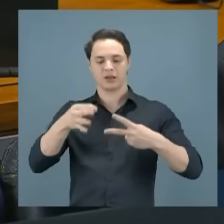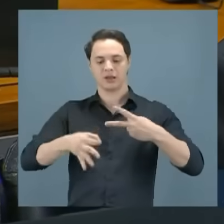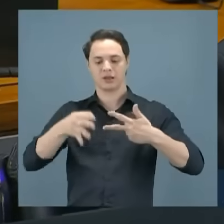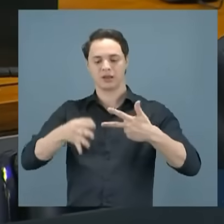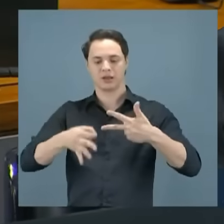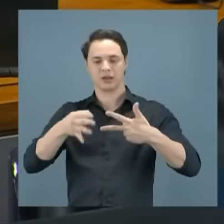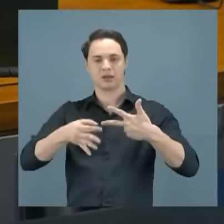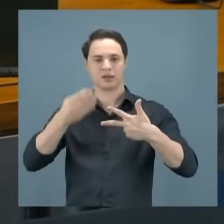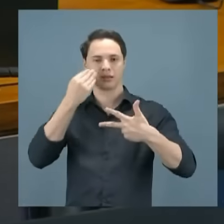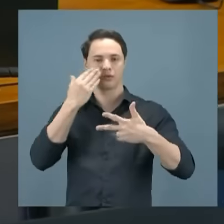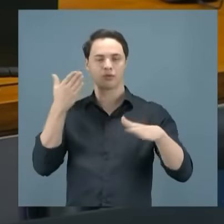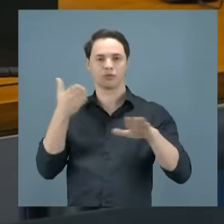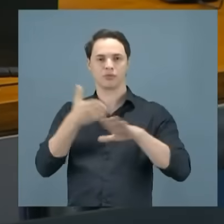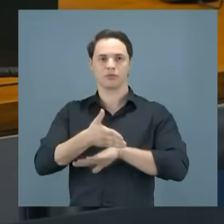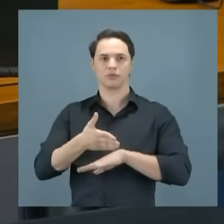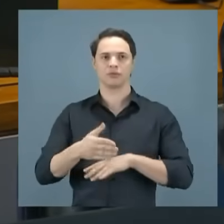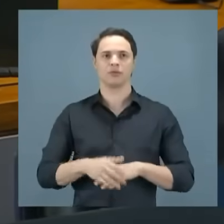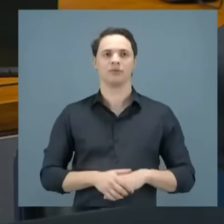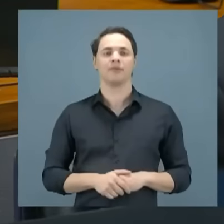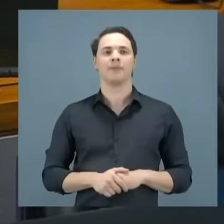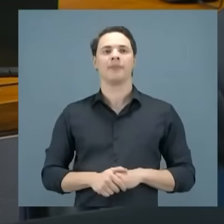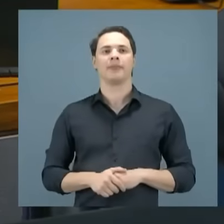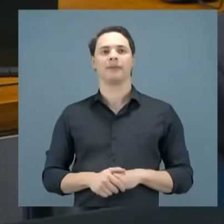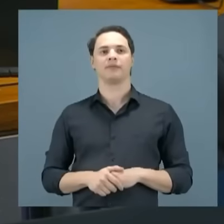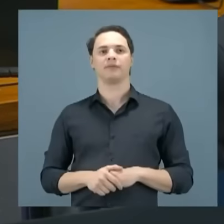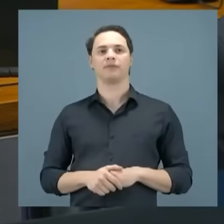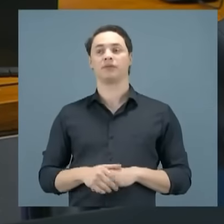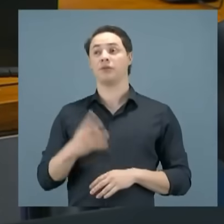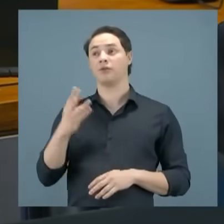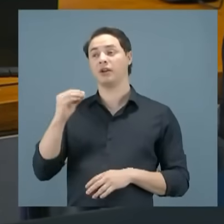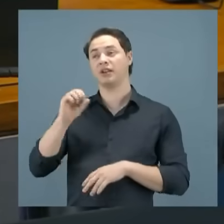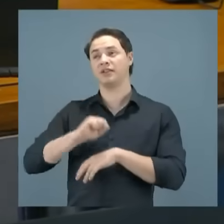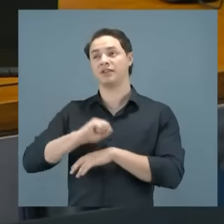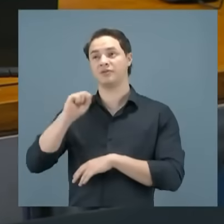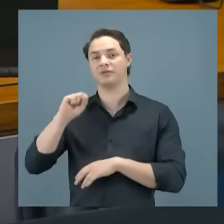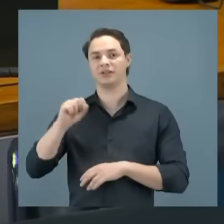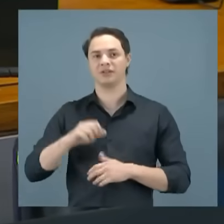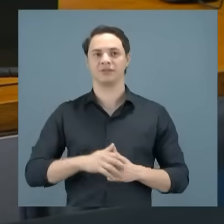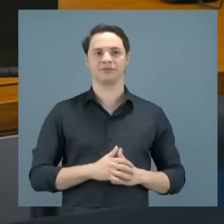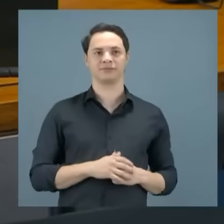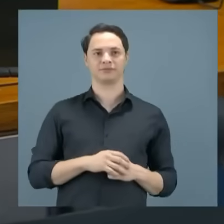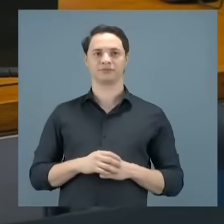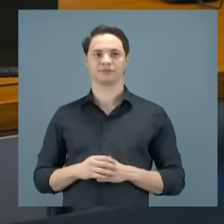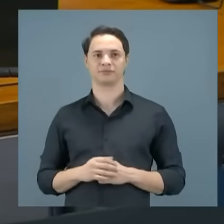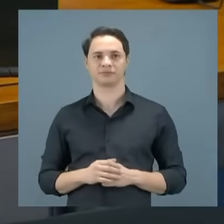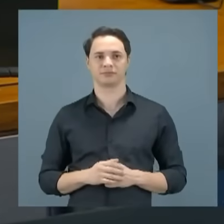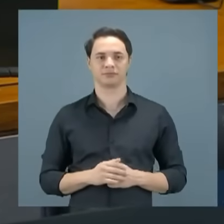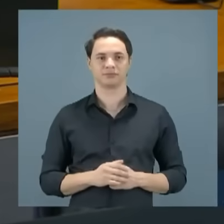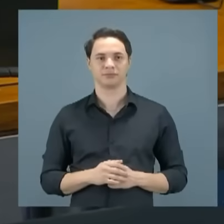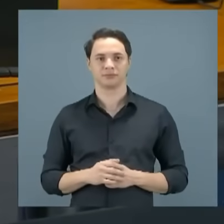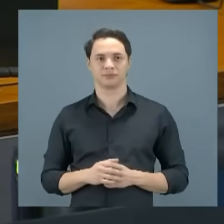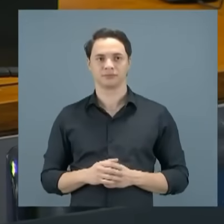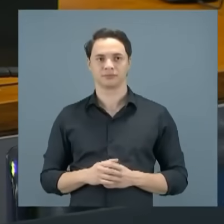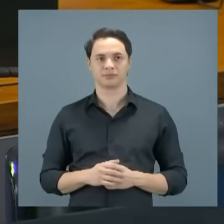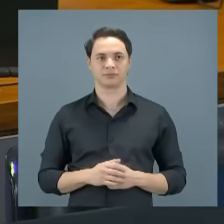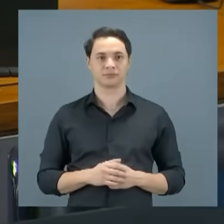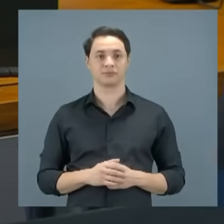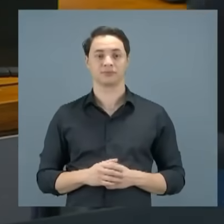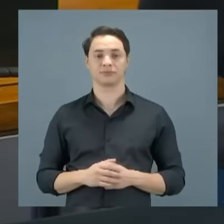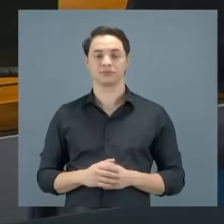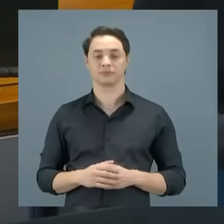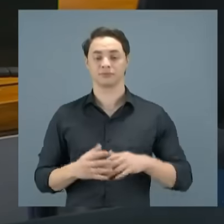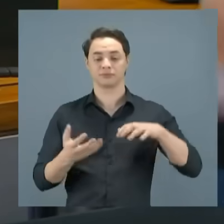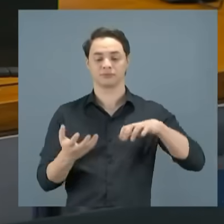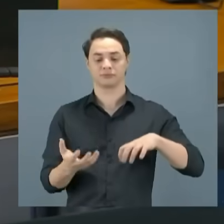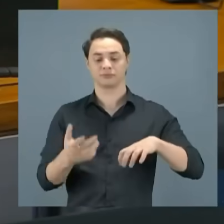mas o Congresso decidiu. Para encerrar, deputado. Tem 40 segundos ainda. Perfeitamente. O Congresso decidiu que